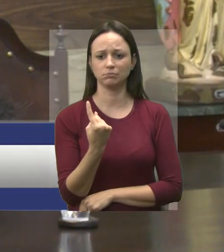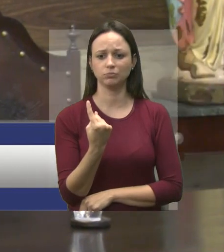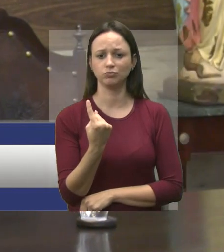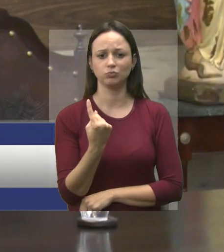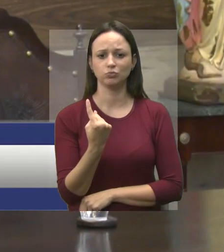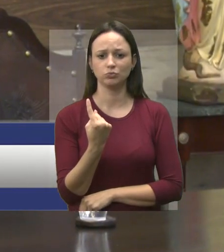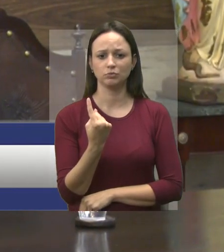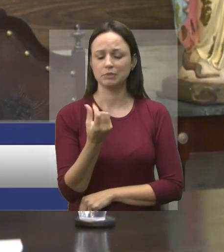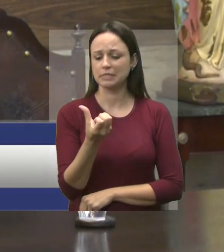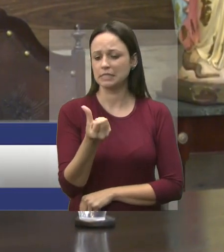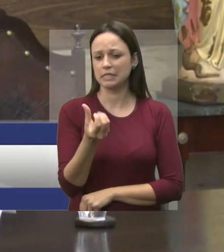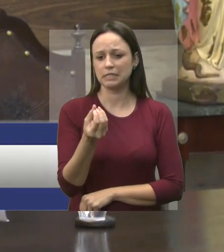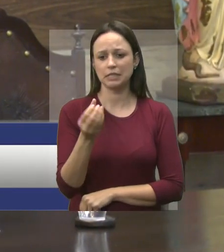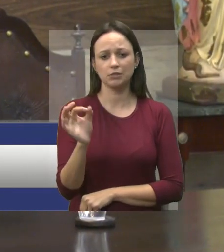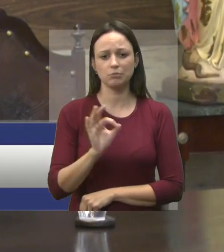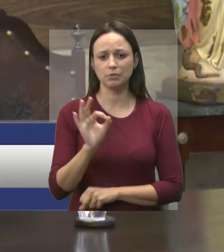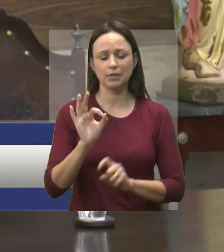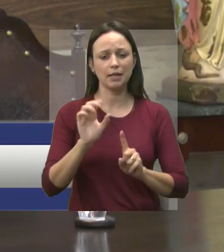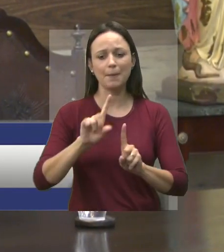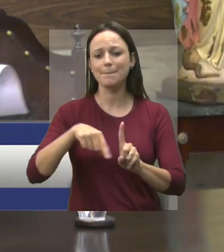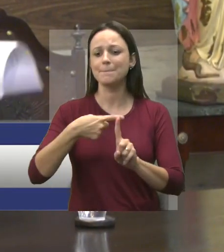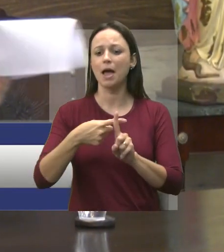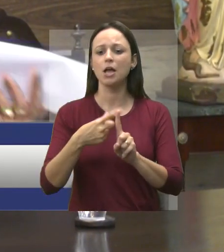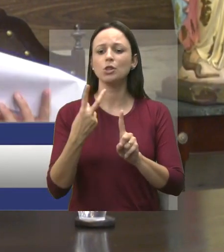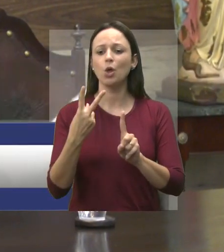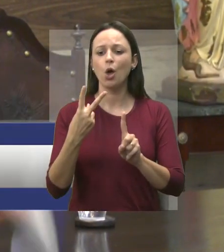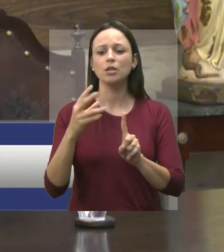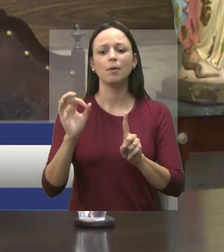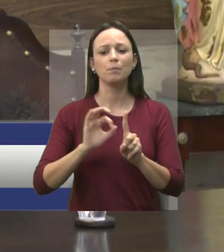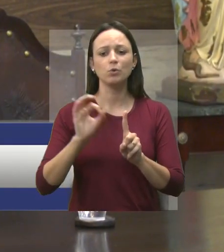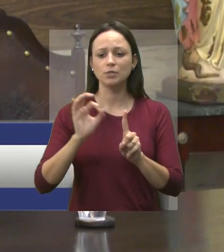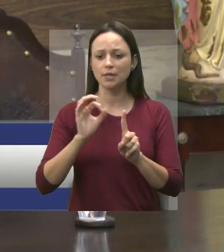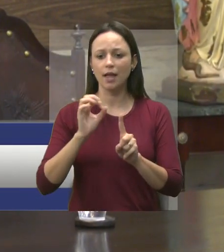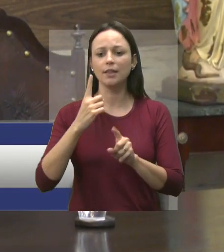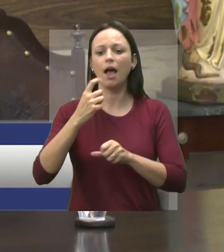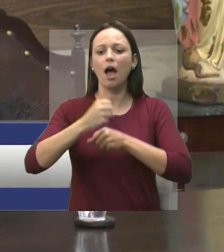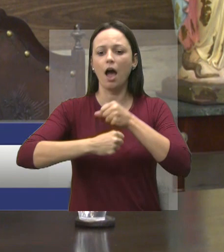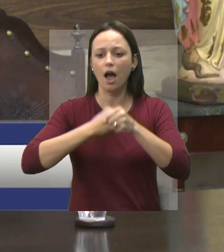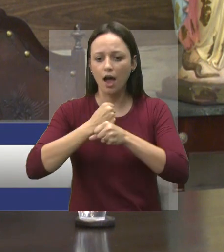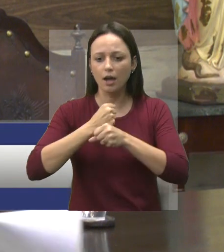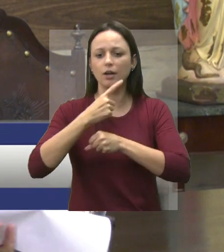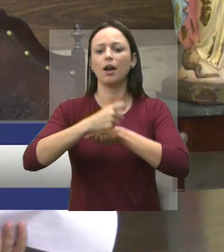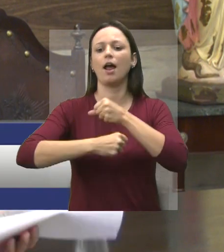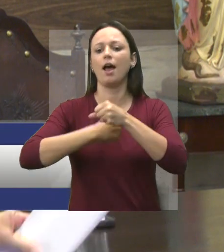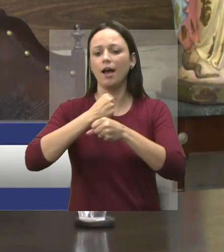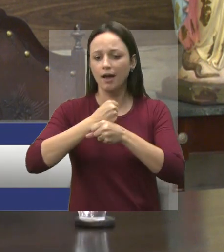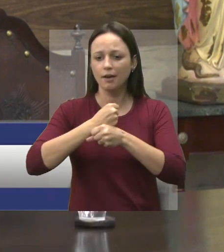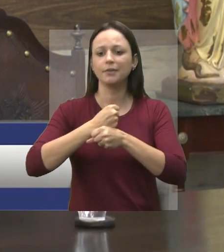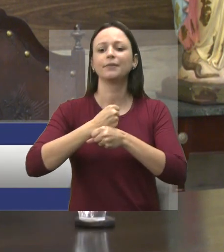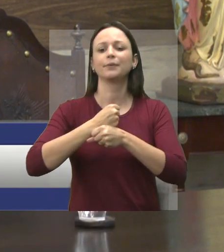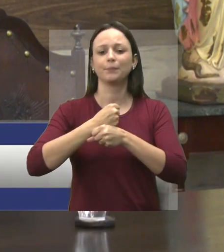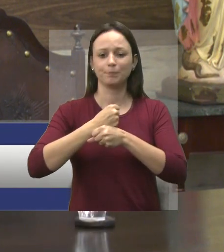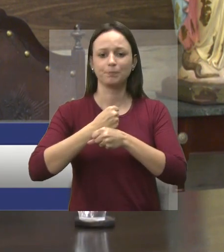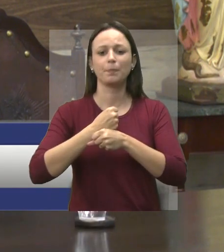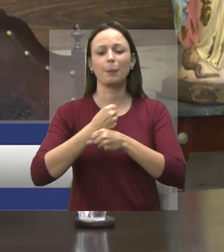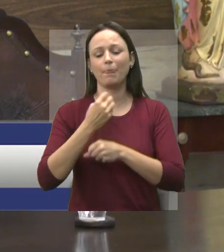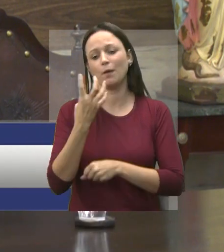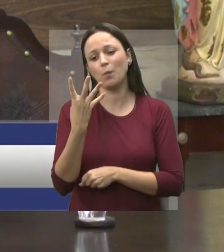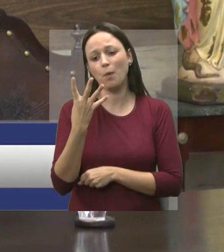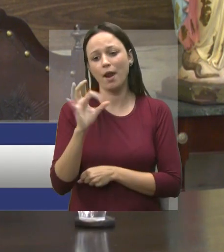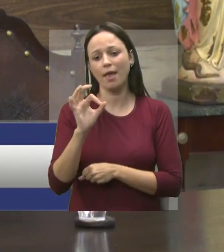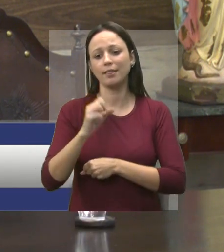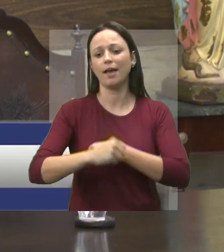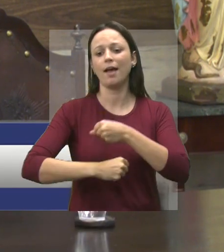Os 60% mais 2% para cada ano que exceder 20 anos de contribuição, como ela bem disse, 40 anos